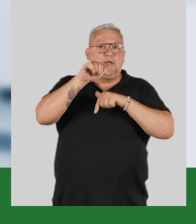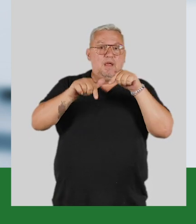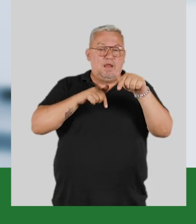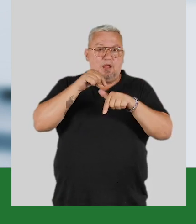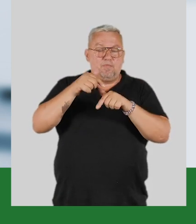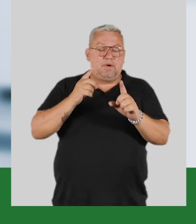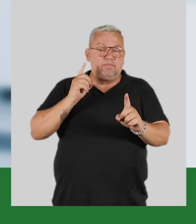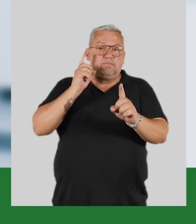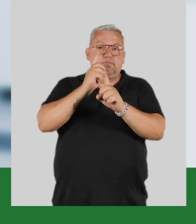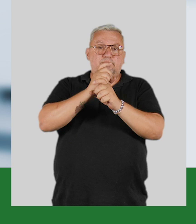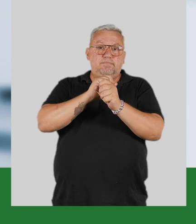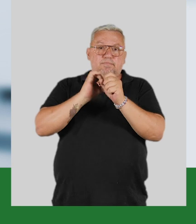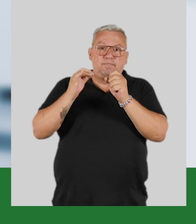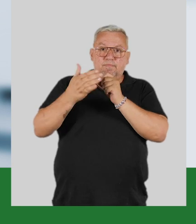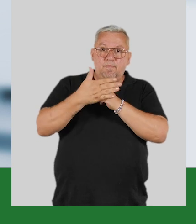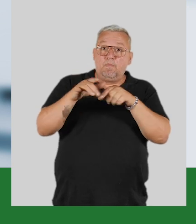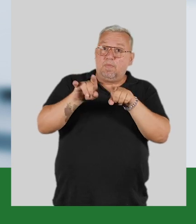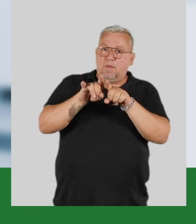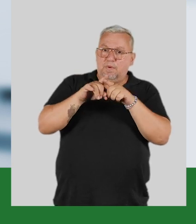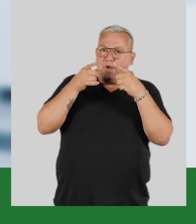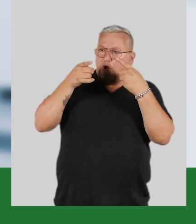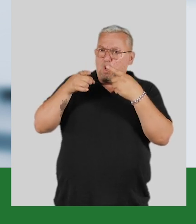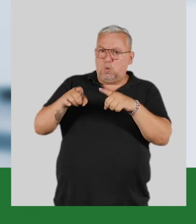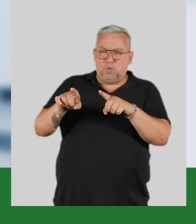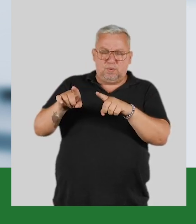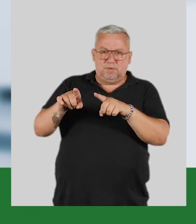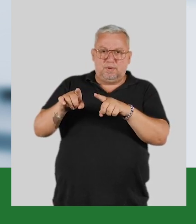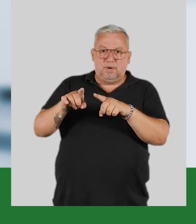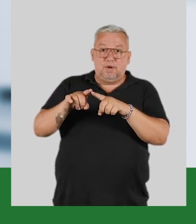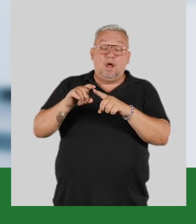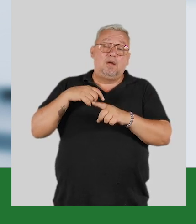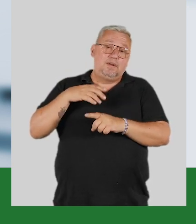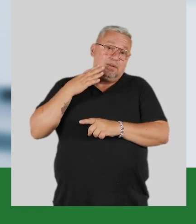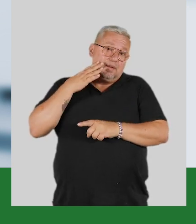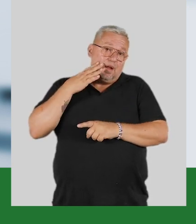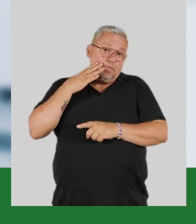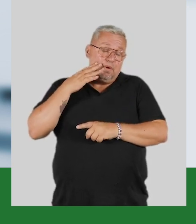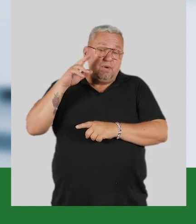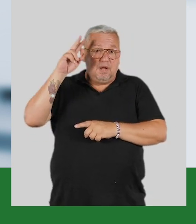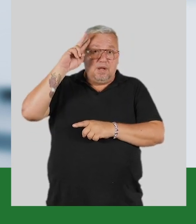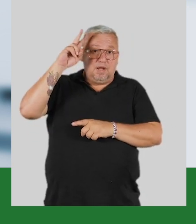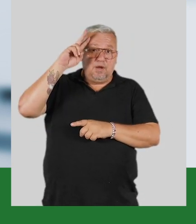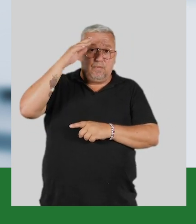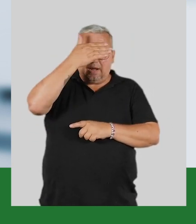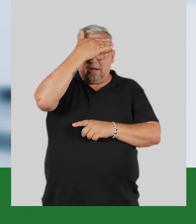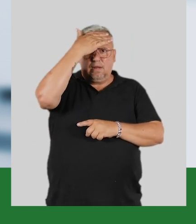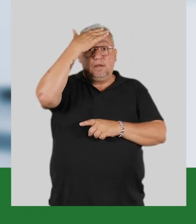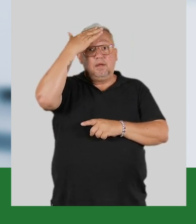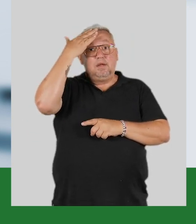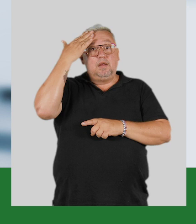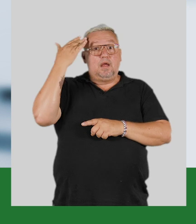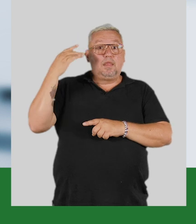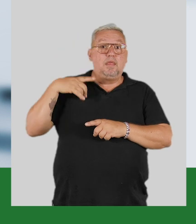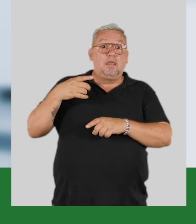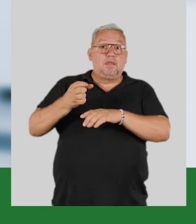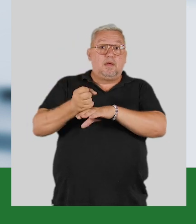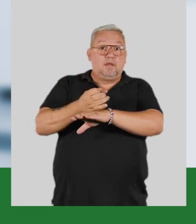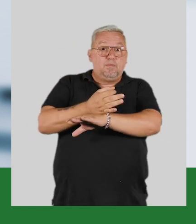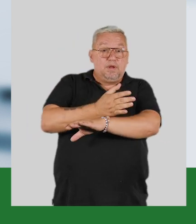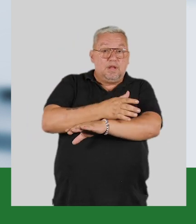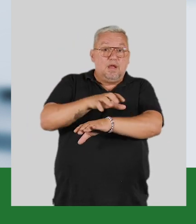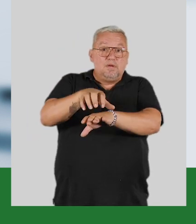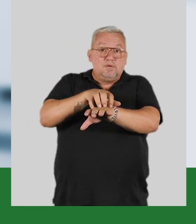frente. Com relação a contraindicações da Coronavac, bem, a gente sempre tem que lembrar da hipersensibilidade, das alergias,